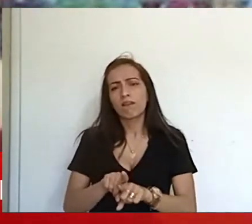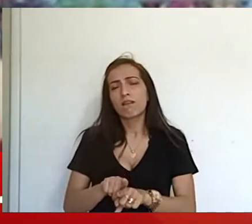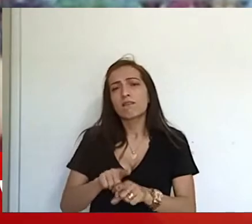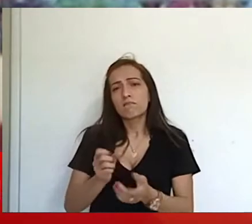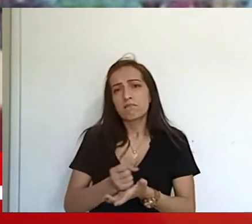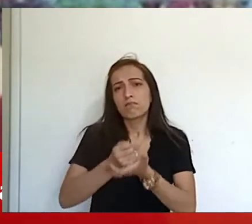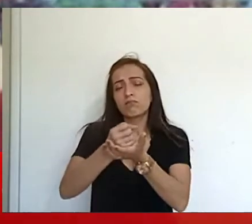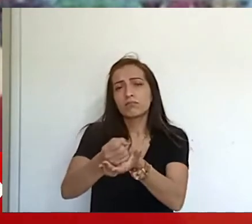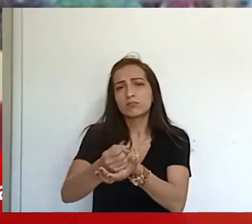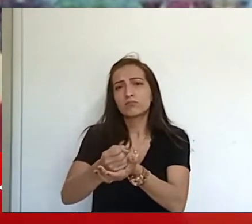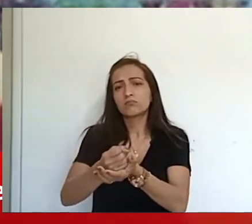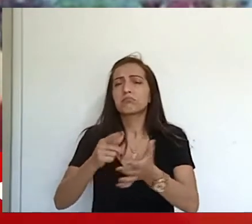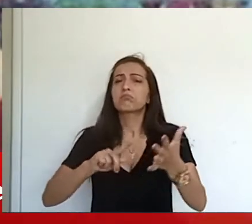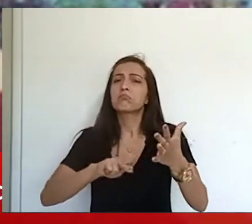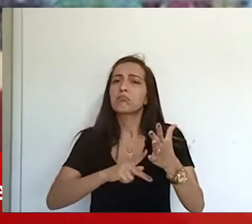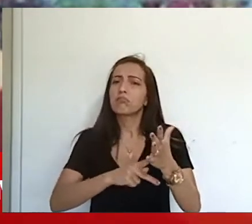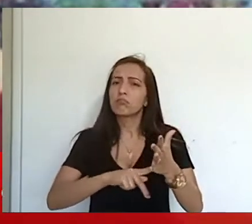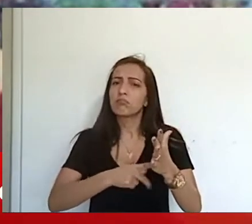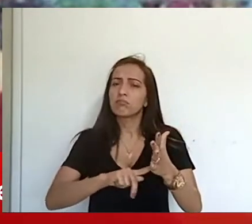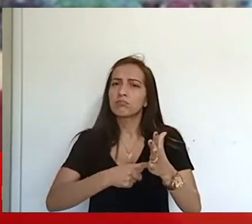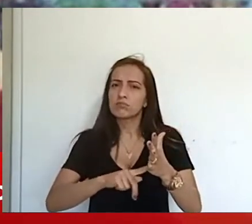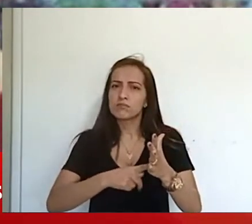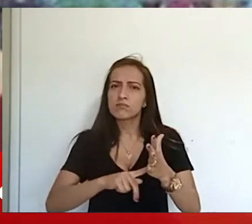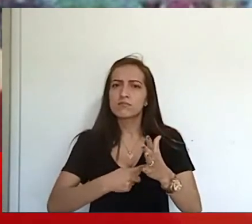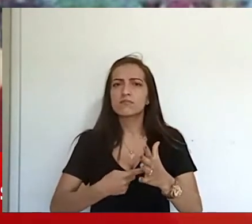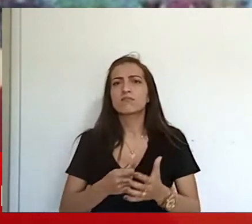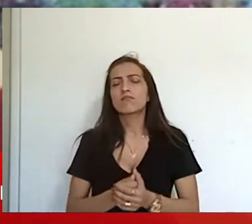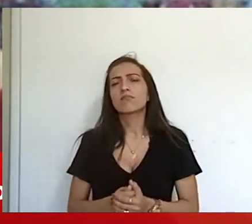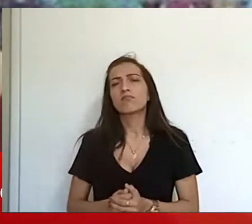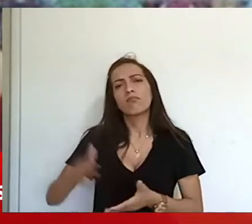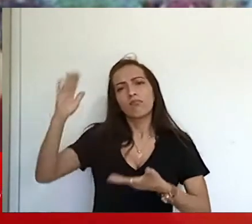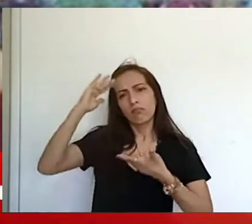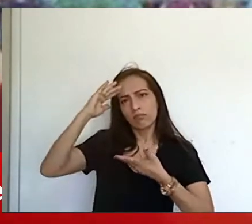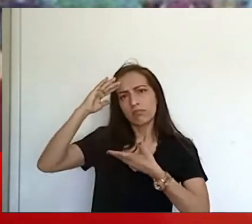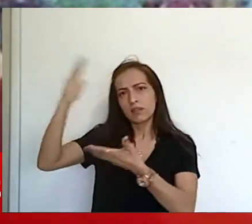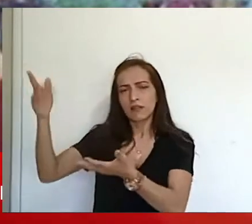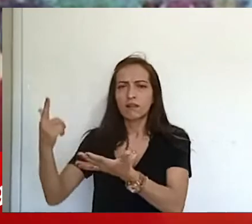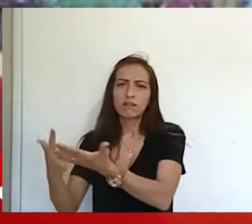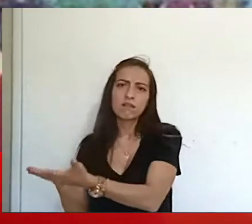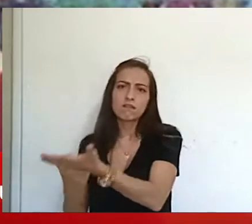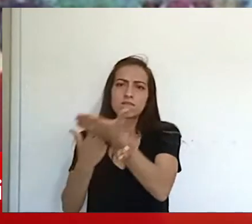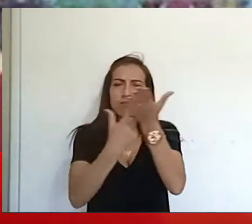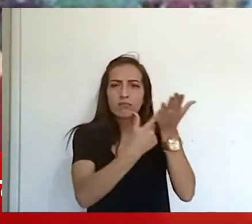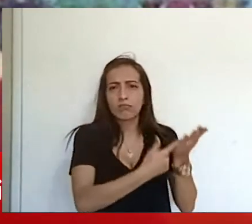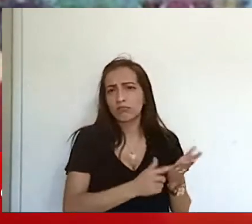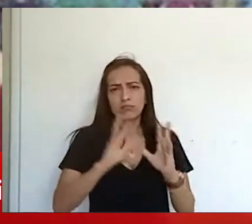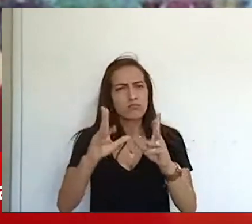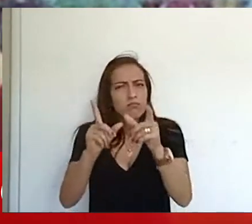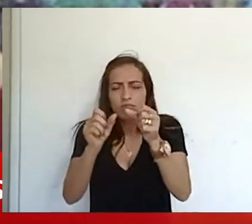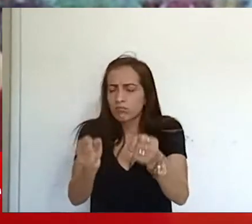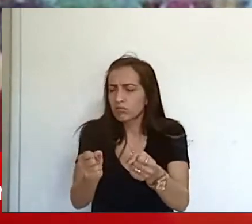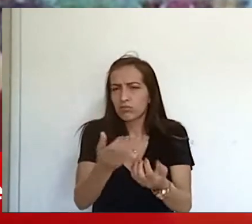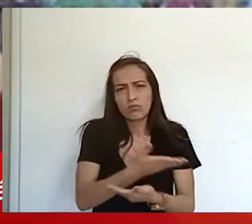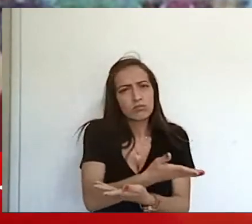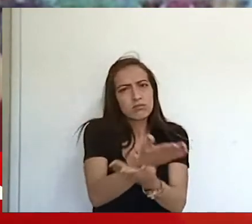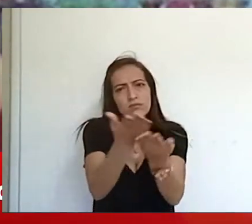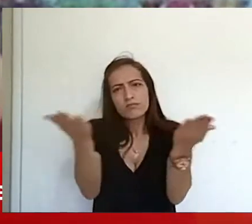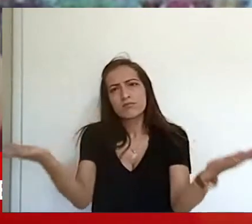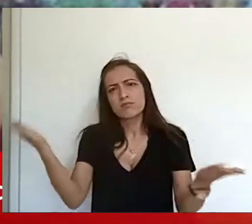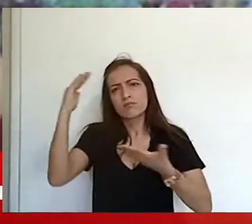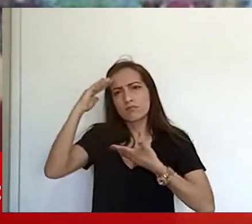Simpro, né? Nós somos parceiros. E sou grata pelo convite, grata ao Simpro, grata a vocês, a cada um de vocês, grata por estar aqui